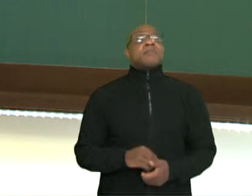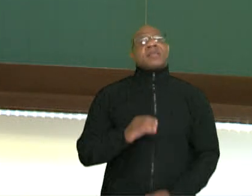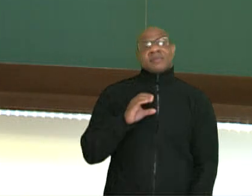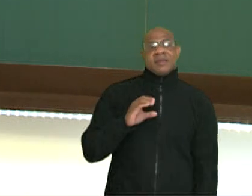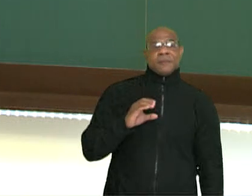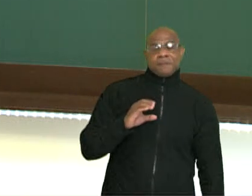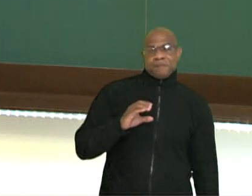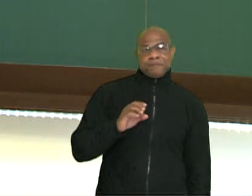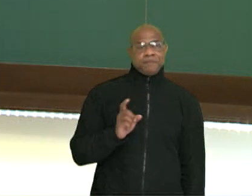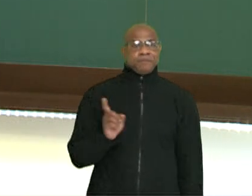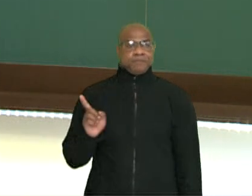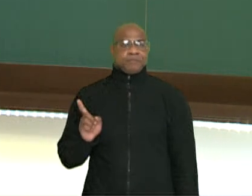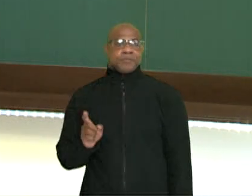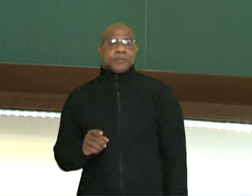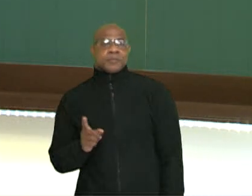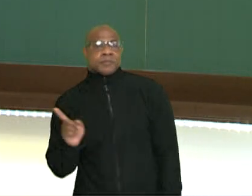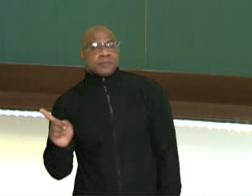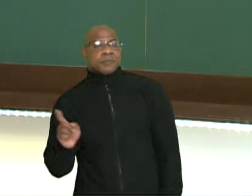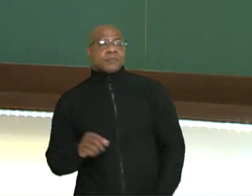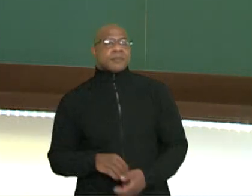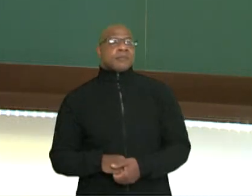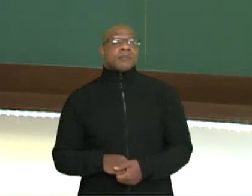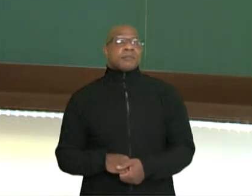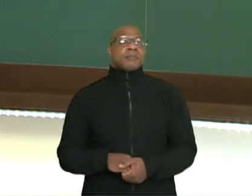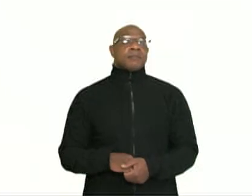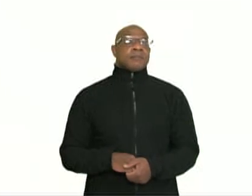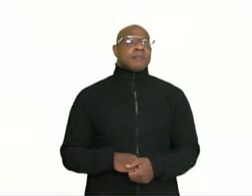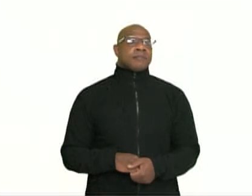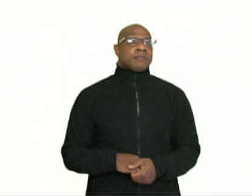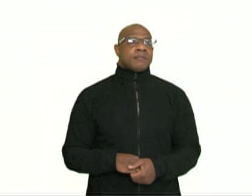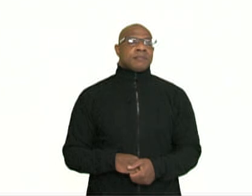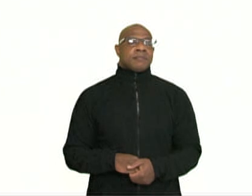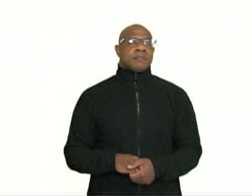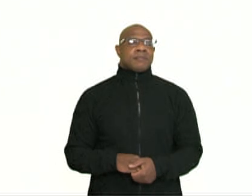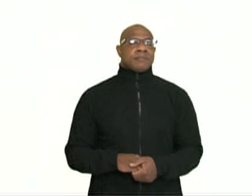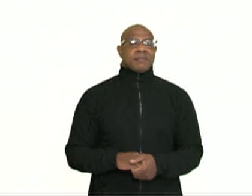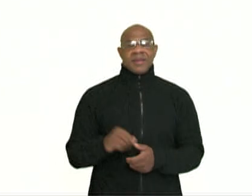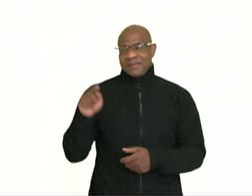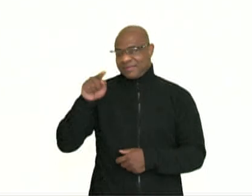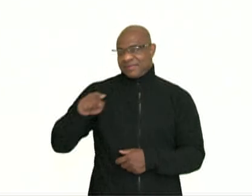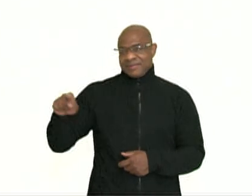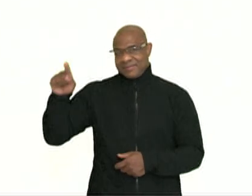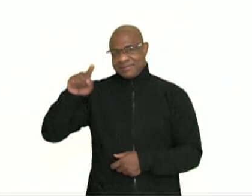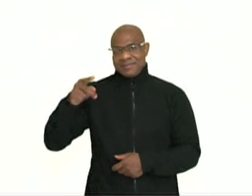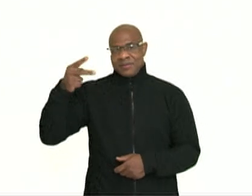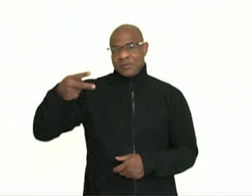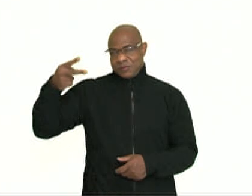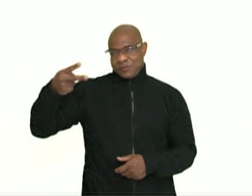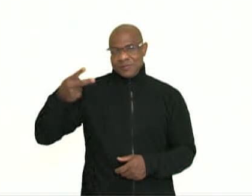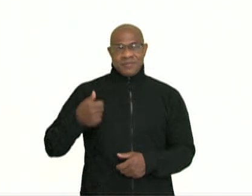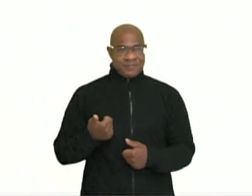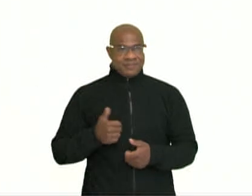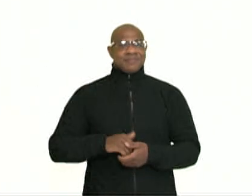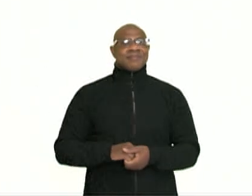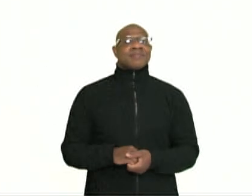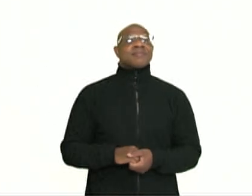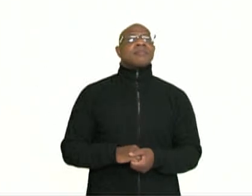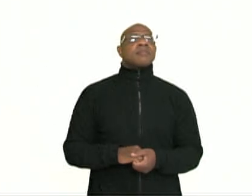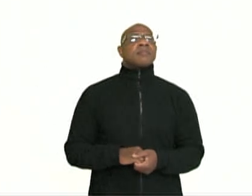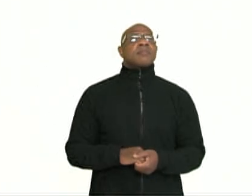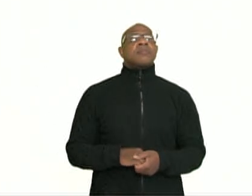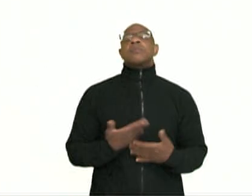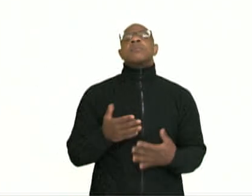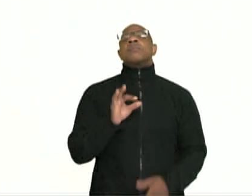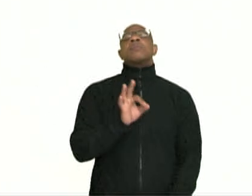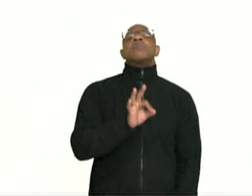C, cadê? Ali, ó, 480. Aqui, ó, inclusive, circulei ali para você ver que é os dois, ok? Qual o